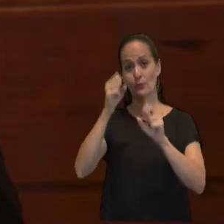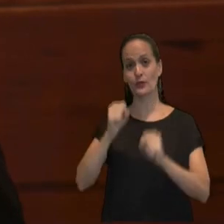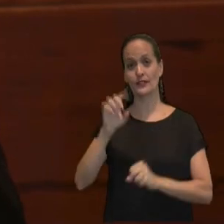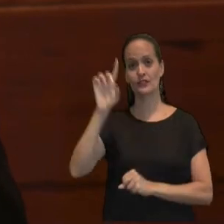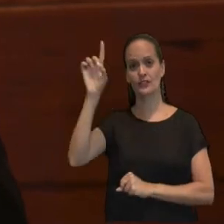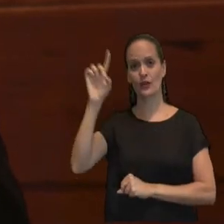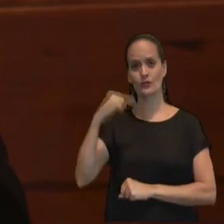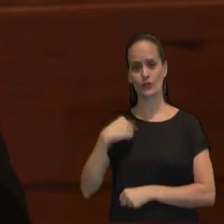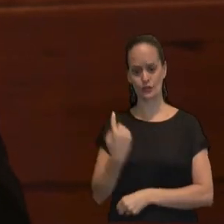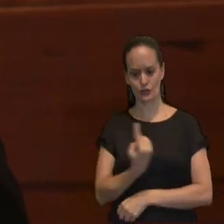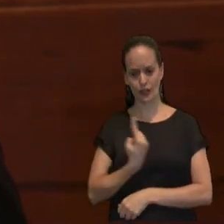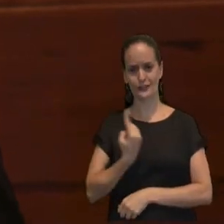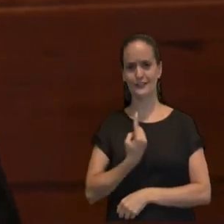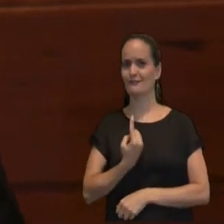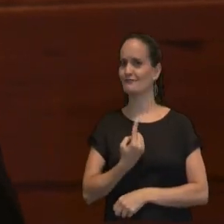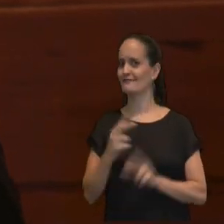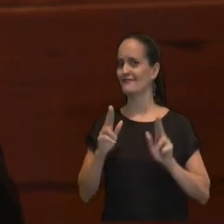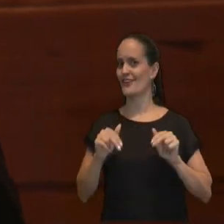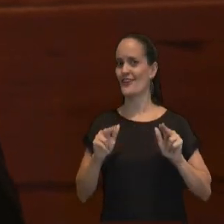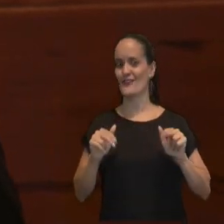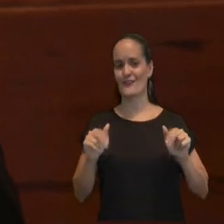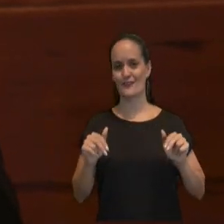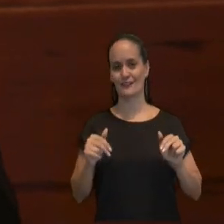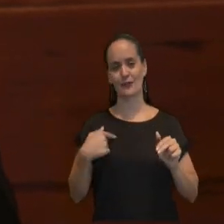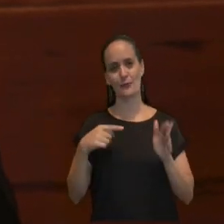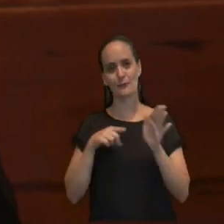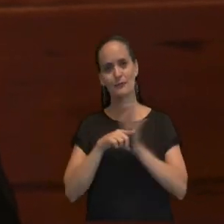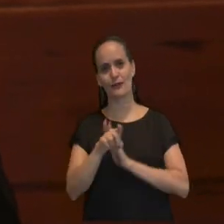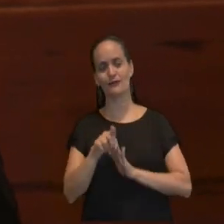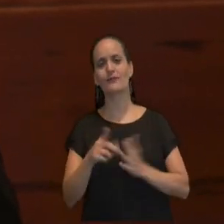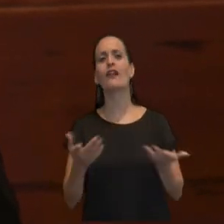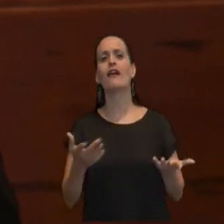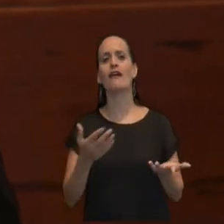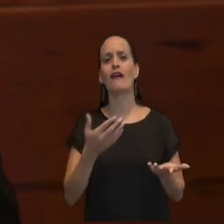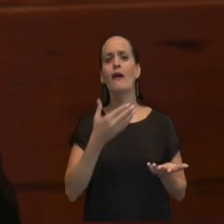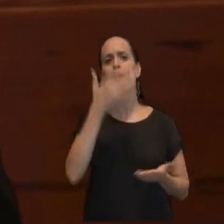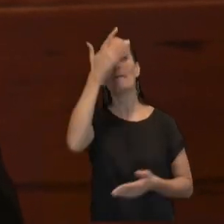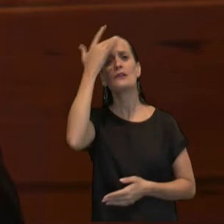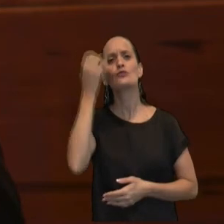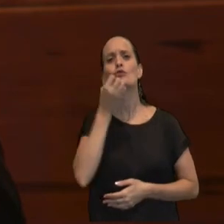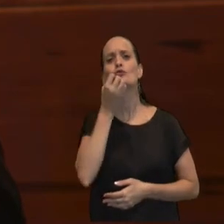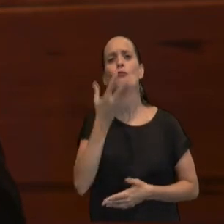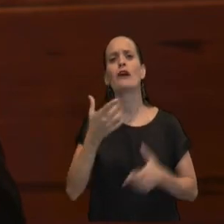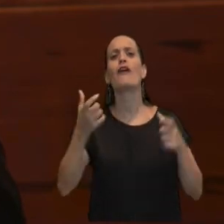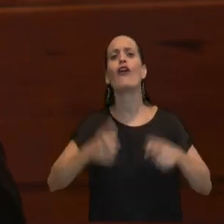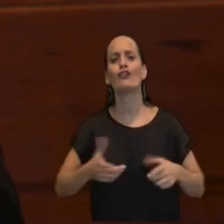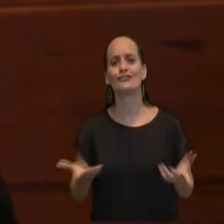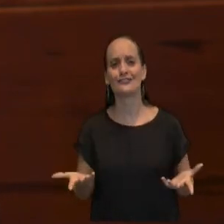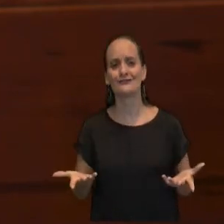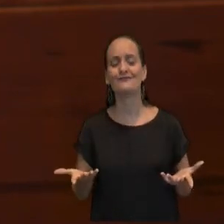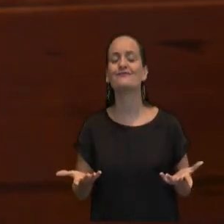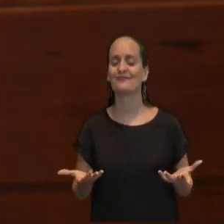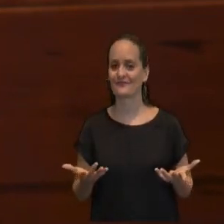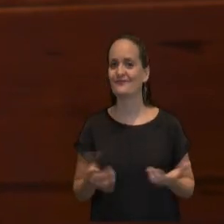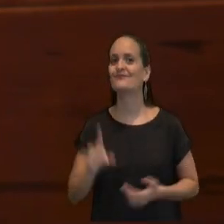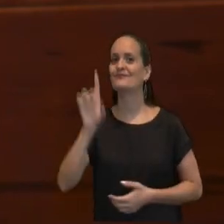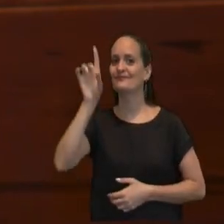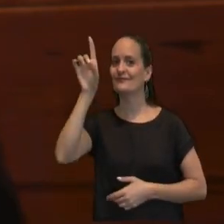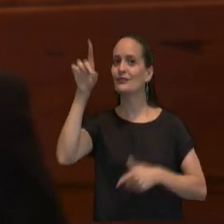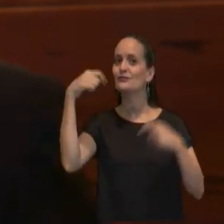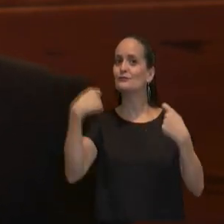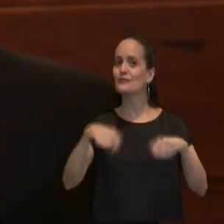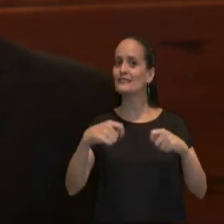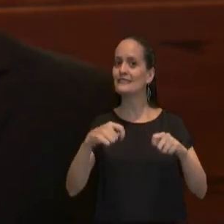estamos sozinhos. E a nossa pergunta, onde estão os homens de bem? O Senhor precisa que o seu povo